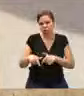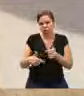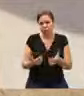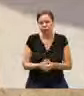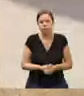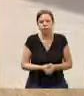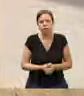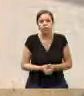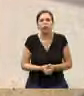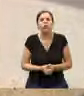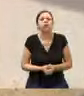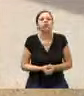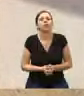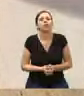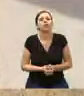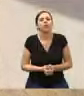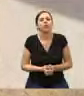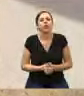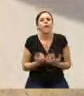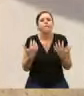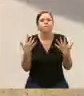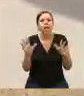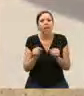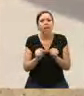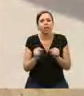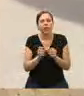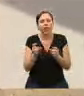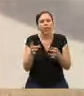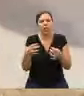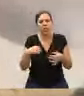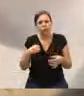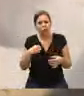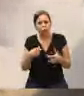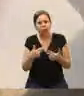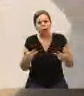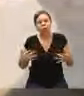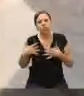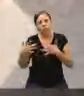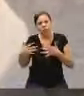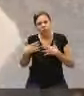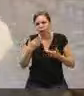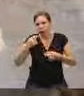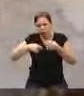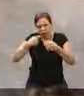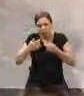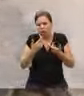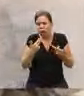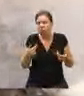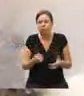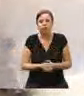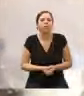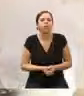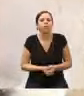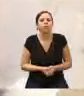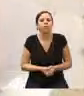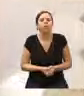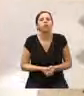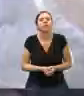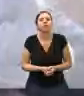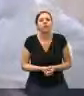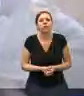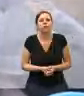trabalho, dos bazares, de eventos solidários, jantares, almoços, né? Então,